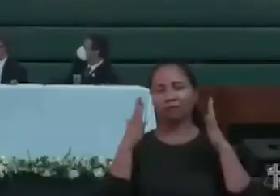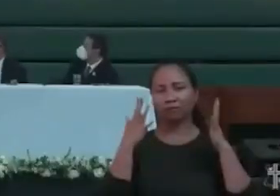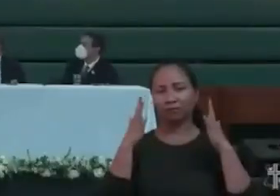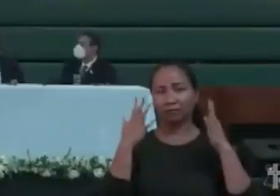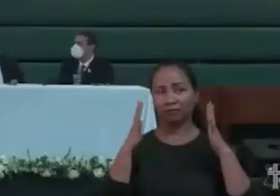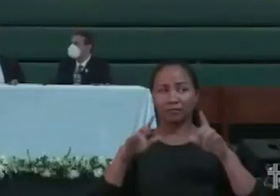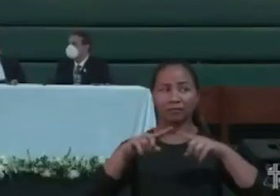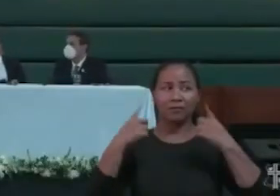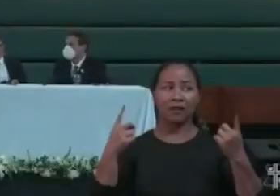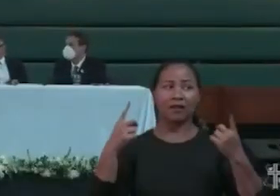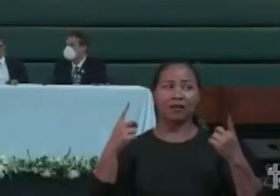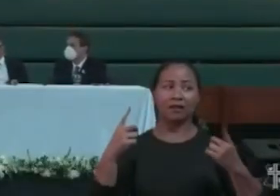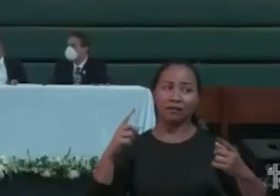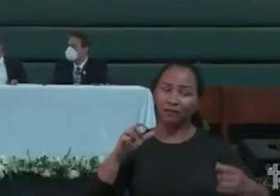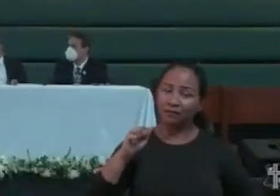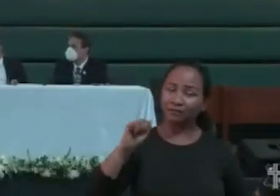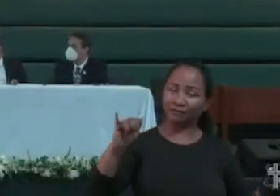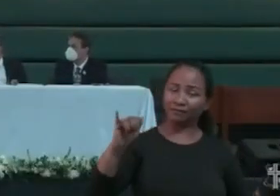Mas aí,